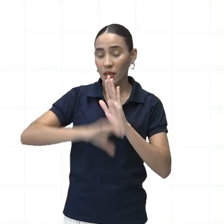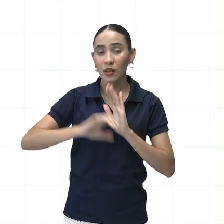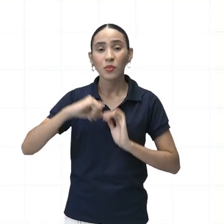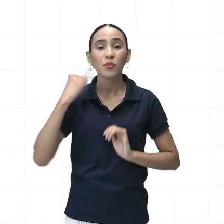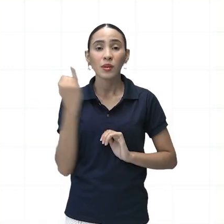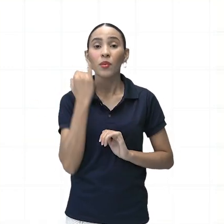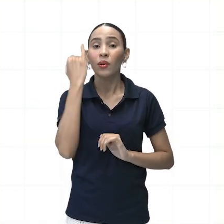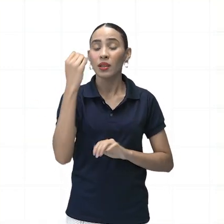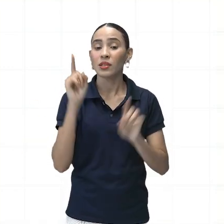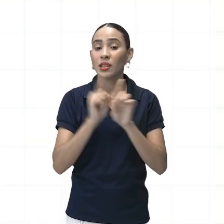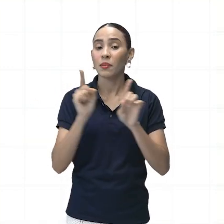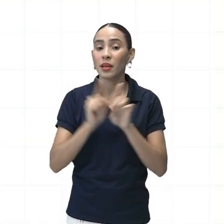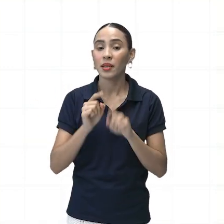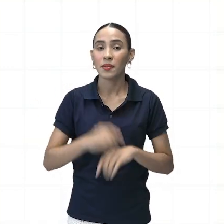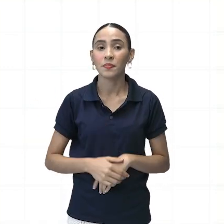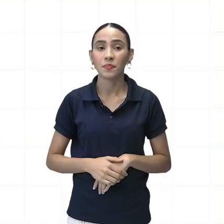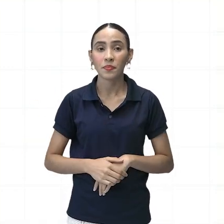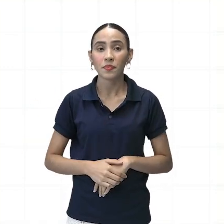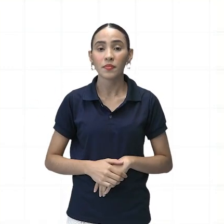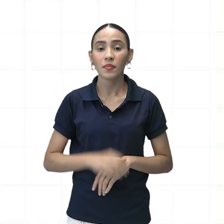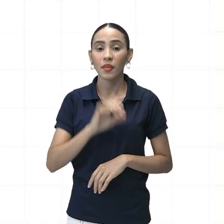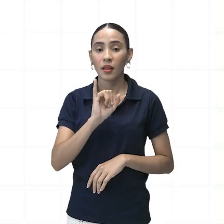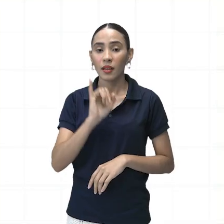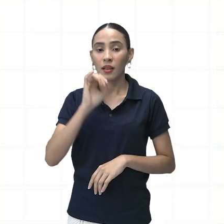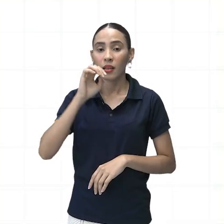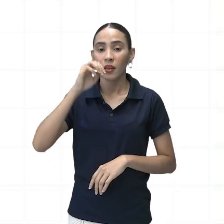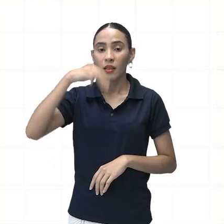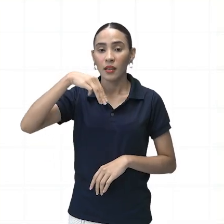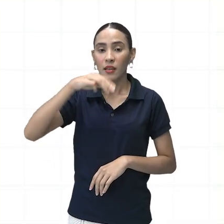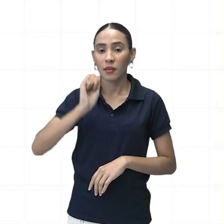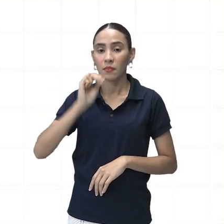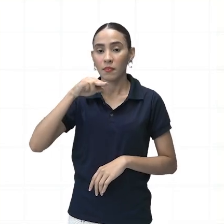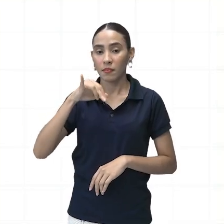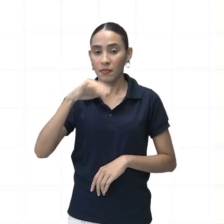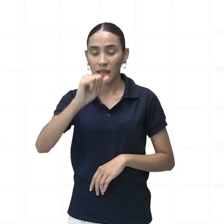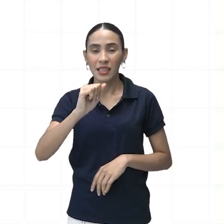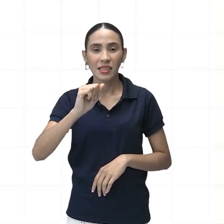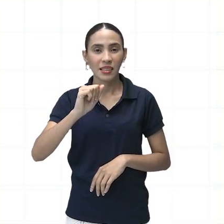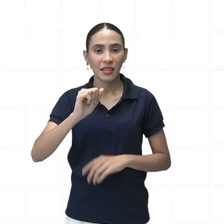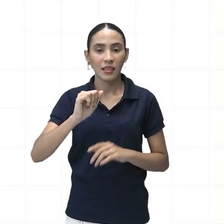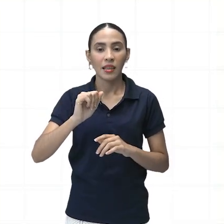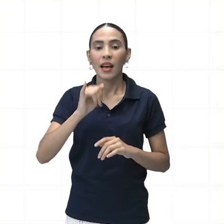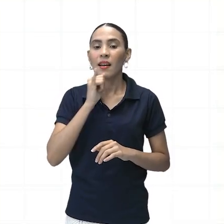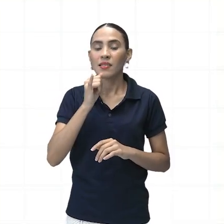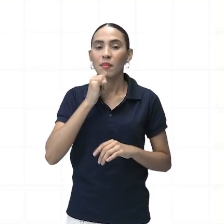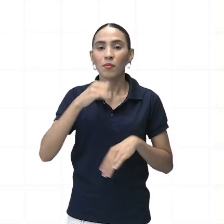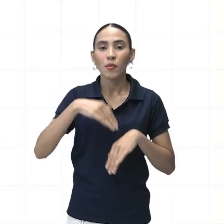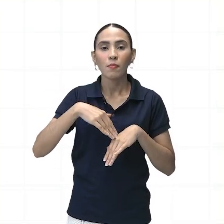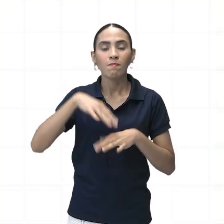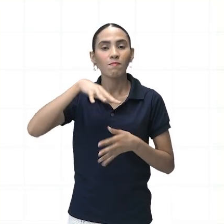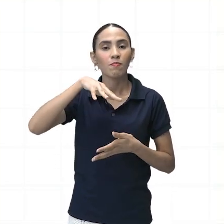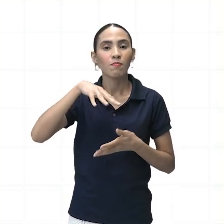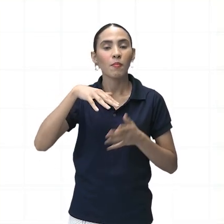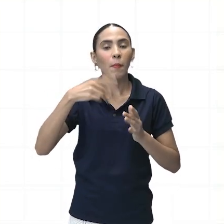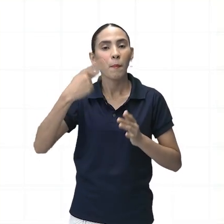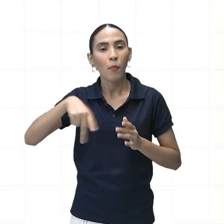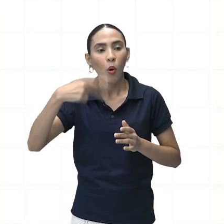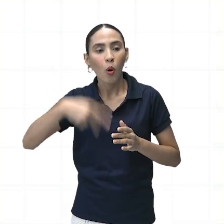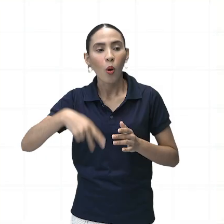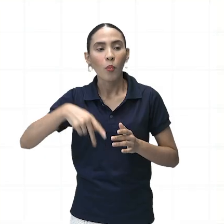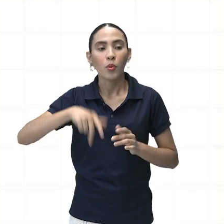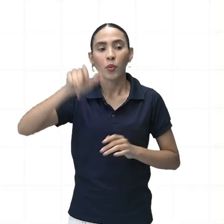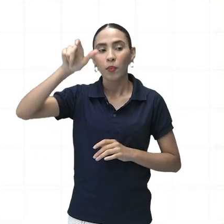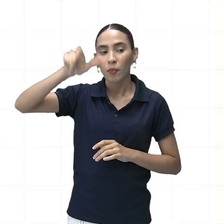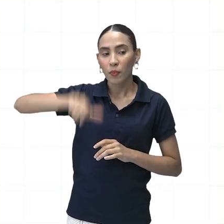muito importante seria a ideia de imanência, que é o quê? Uma realidade mais terrena, é uma